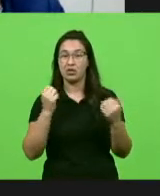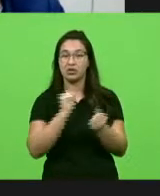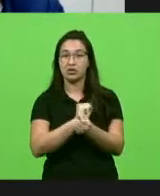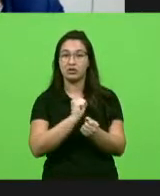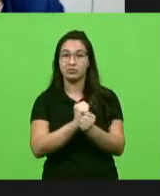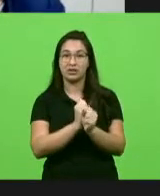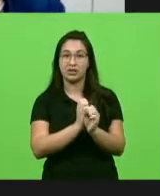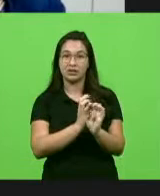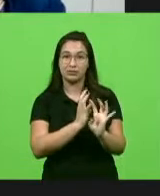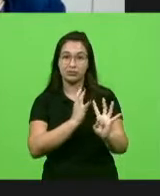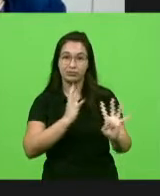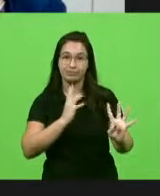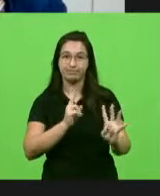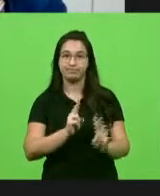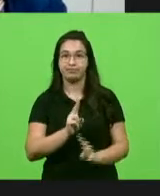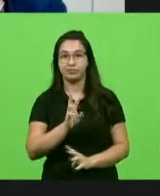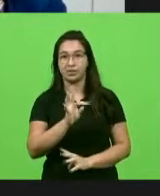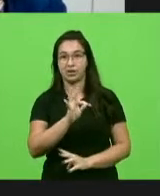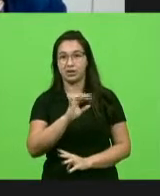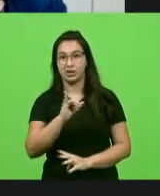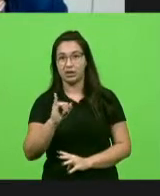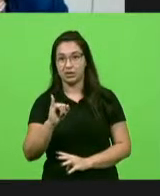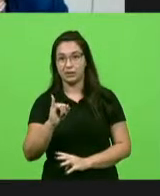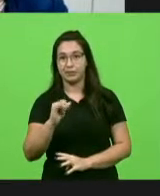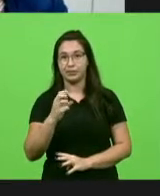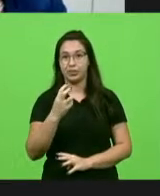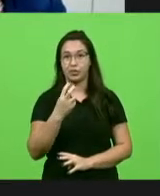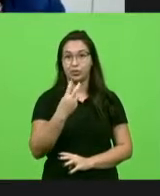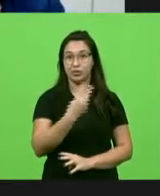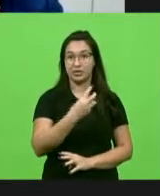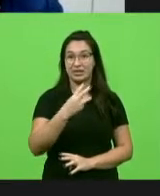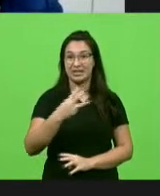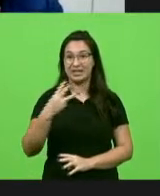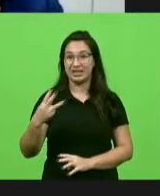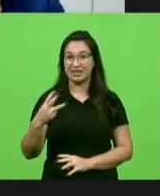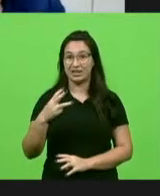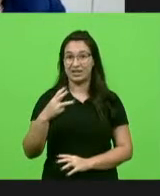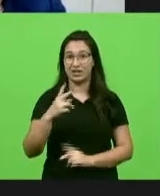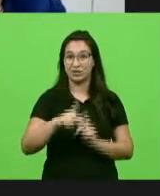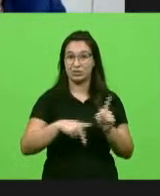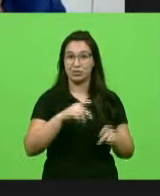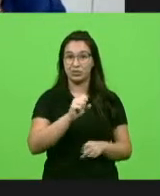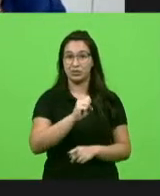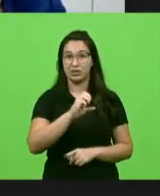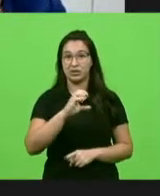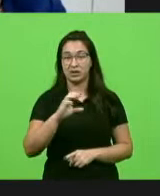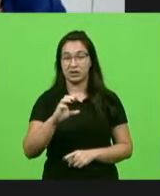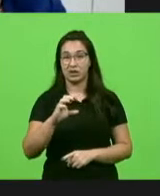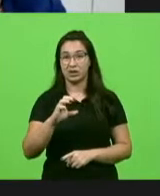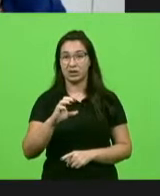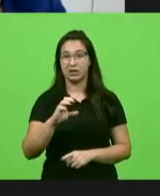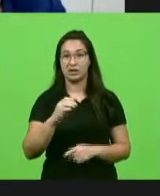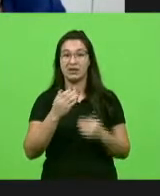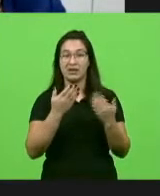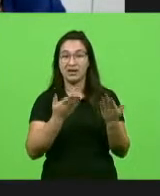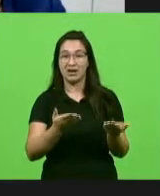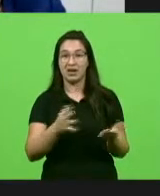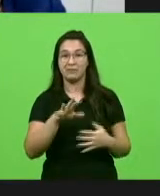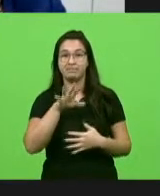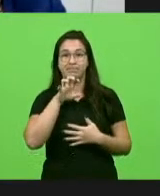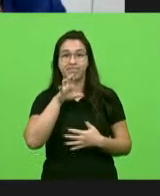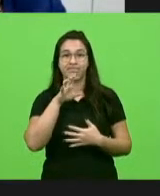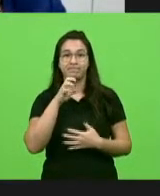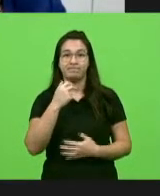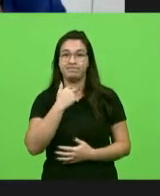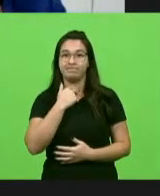UTI. Foram 233 catarinenses que tiveram seu direito de respirar negado pelo Estado. Se a morte